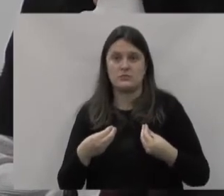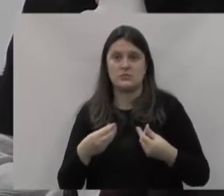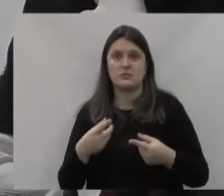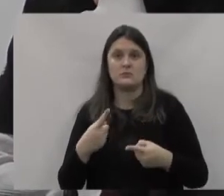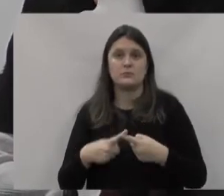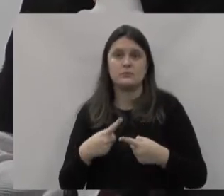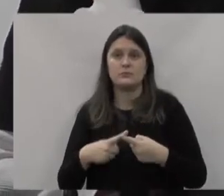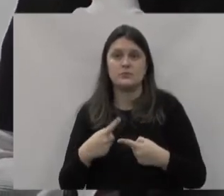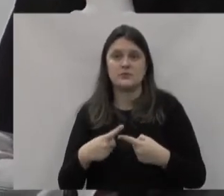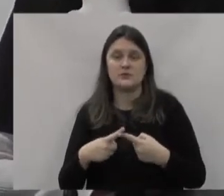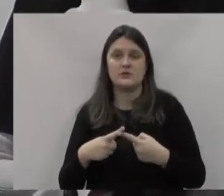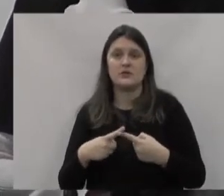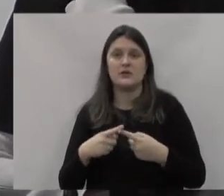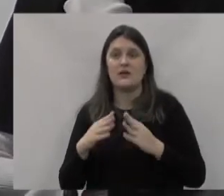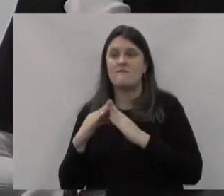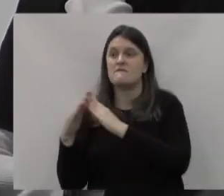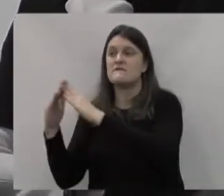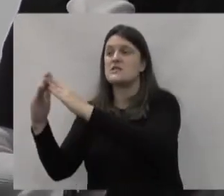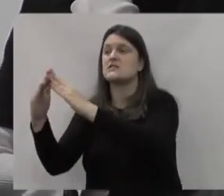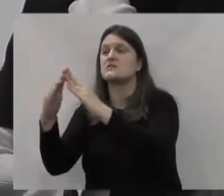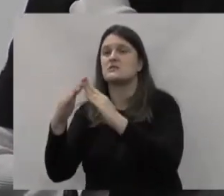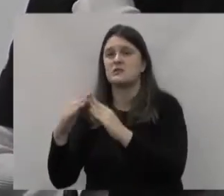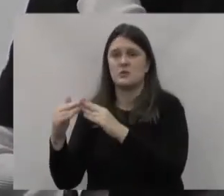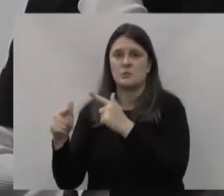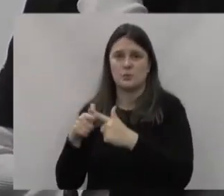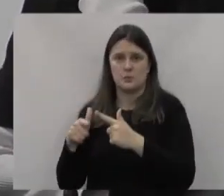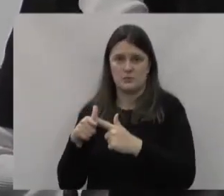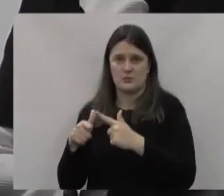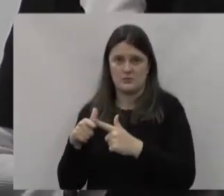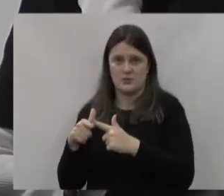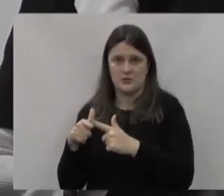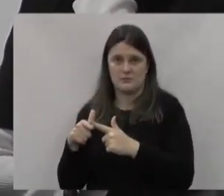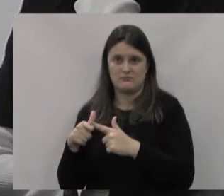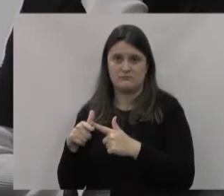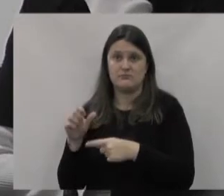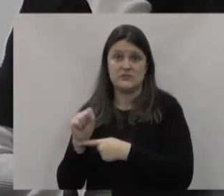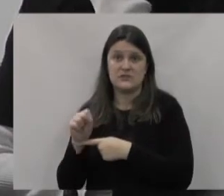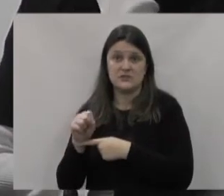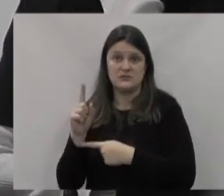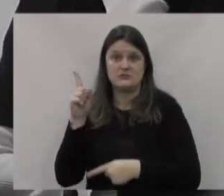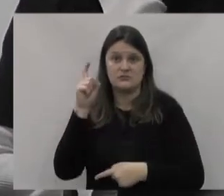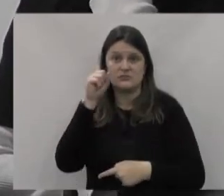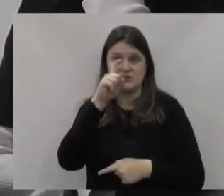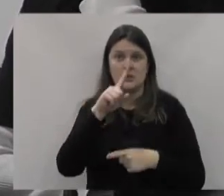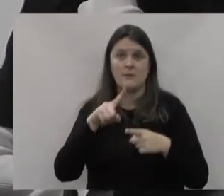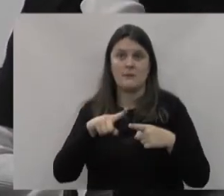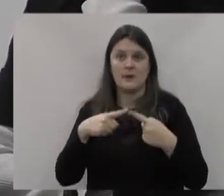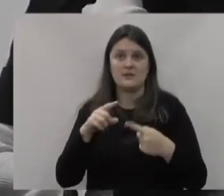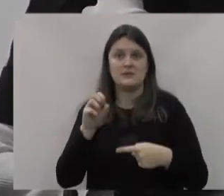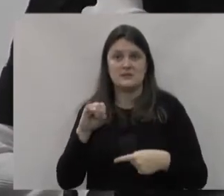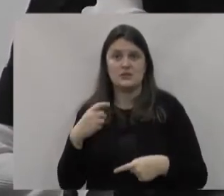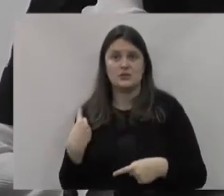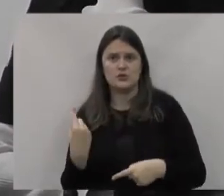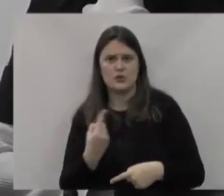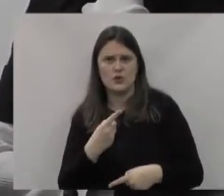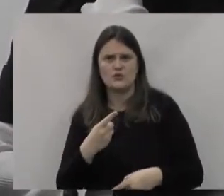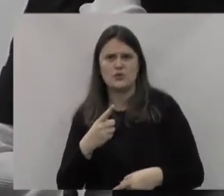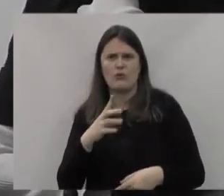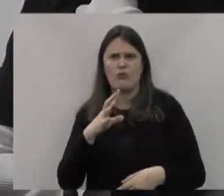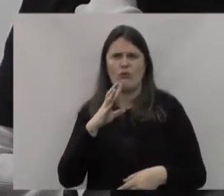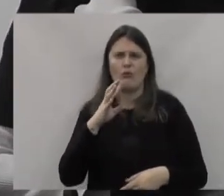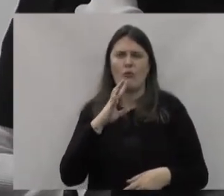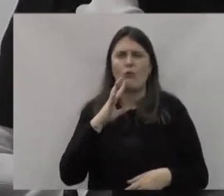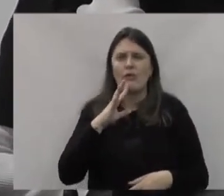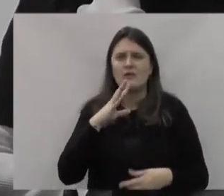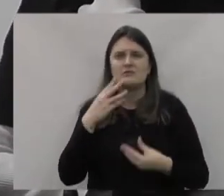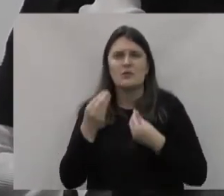interferir, porque era na vizinhança, né? Então, sim, é difícil, mas se a gente que tem um pouco mais de conhecimento sobre